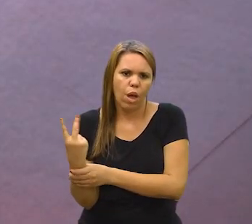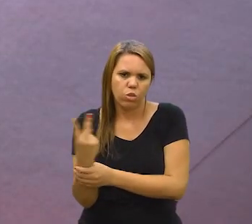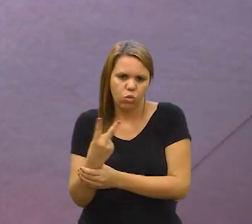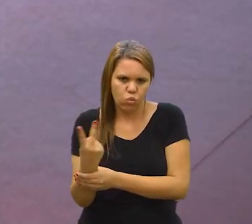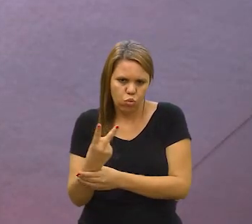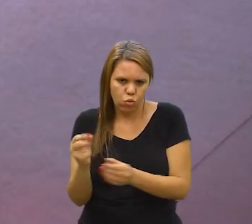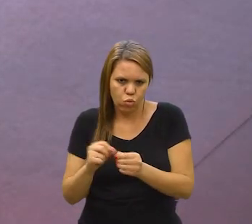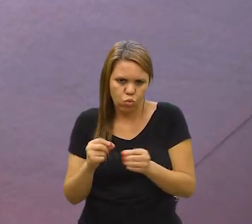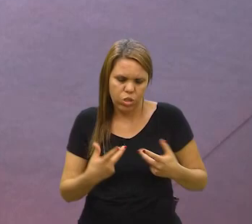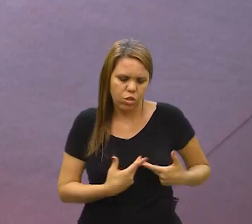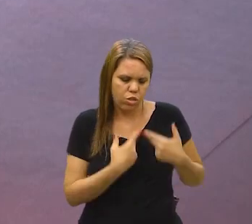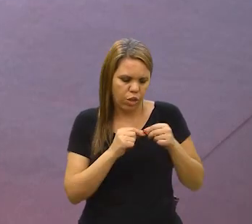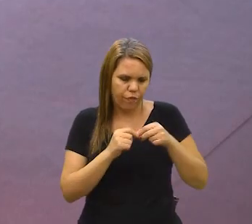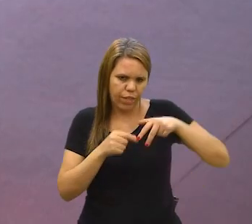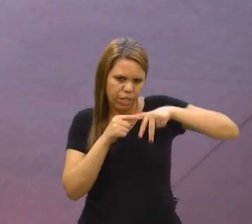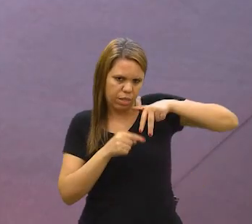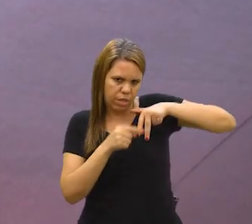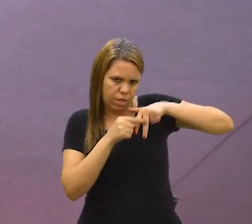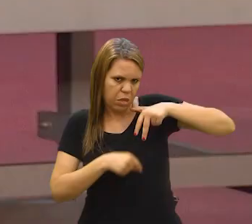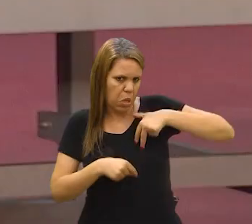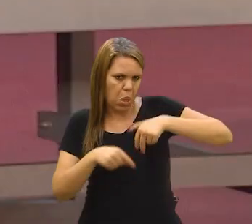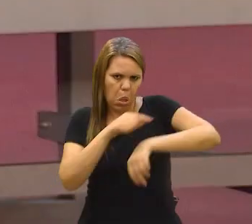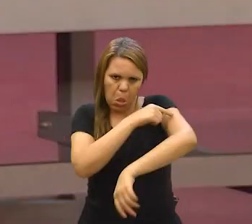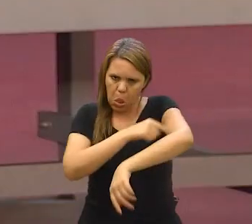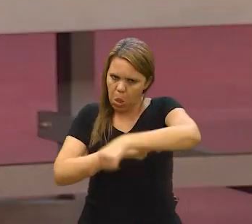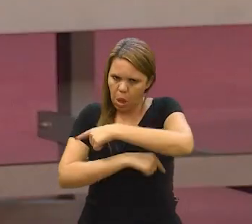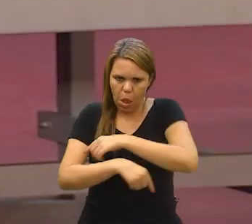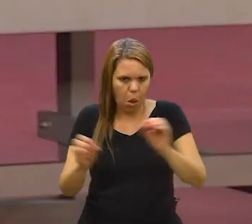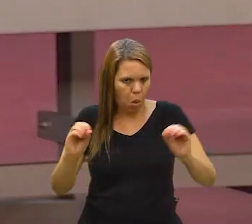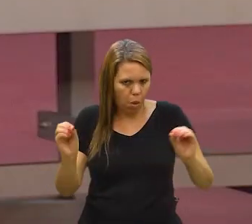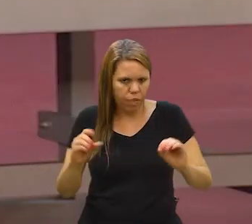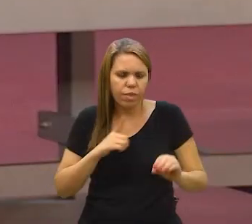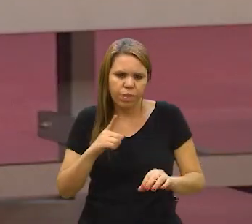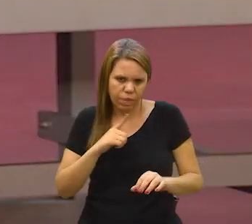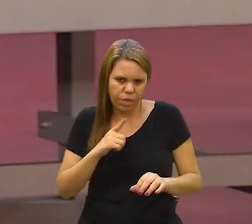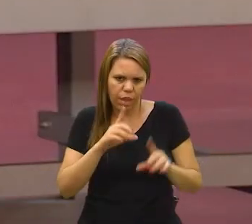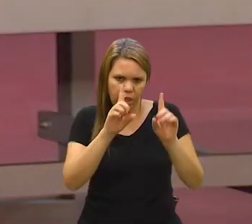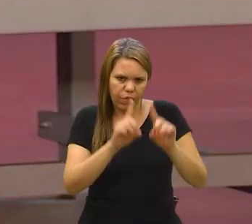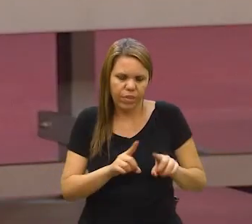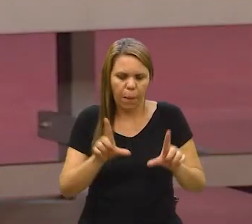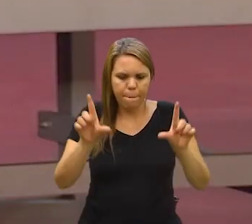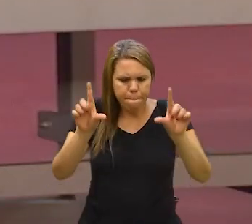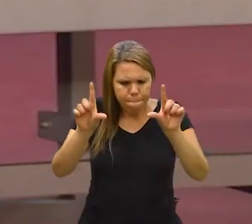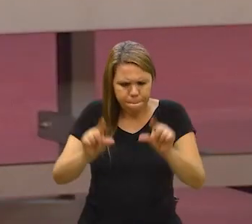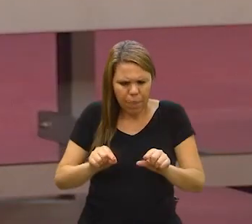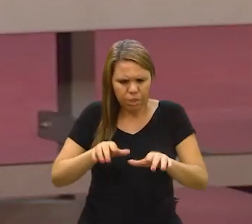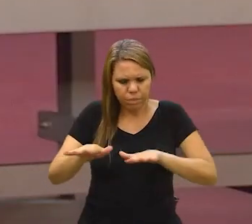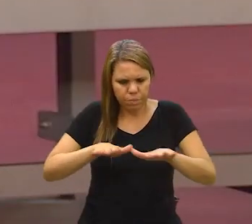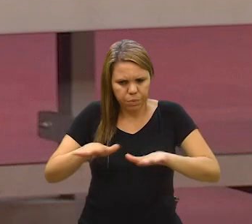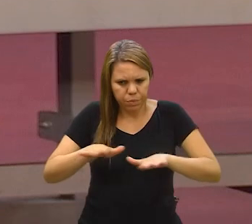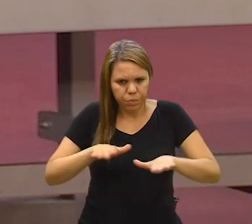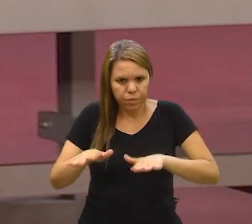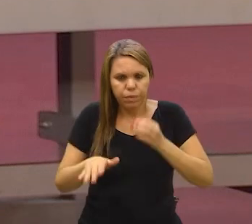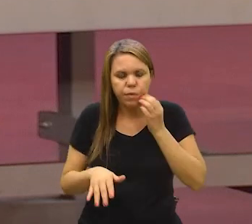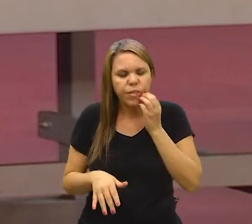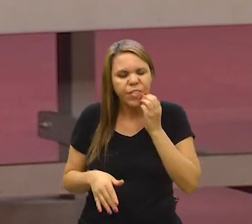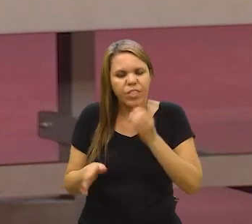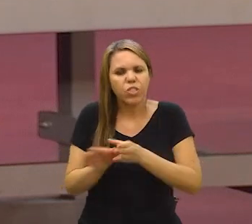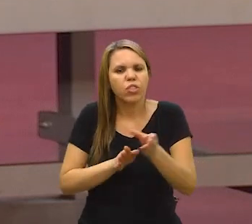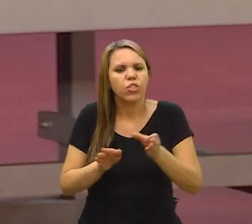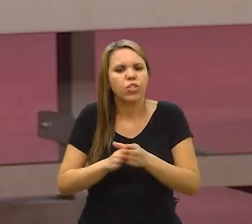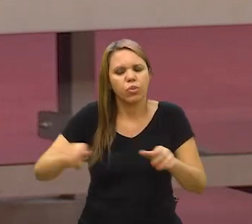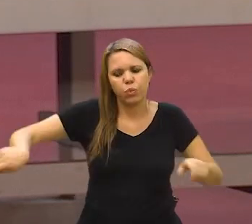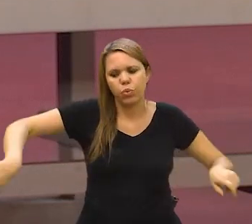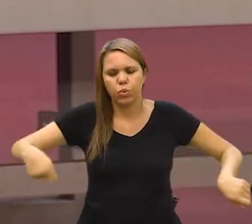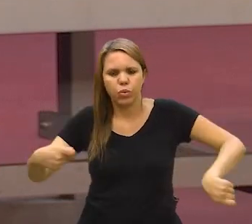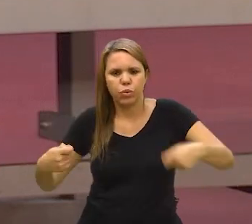na perna. Tá. E eu nunca fiz cirurgia nenhuma no braço, mas o meu braço também tem uma deficiência, menor mobilidade. Então me indicaram o tênis de mesa para eu jogar com a